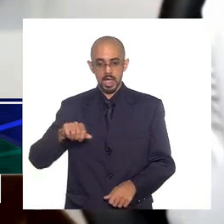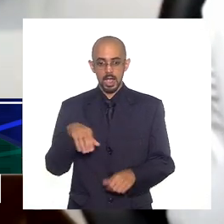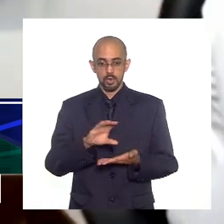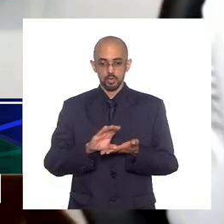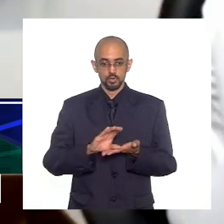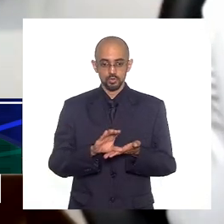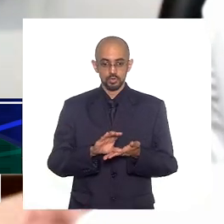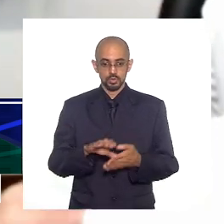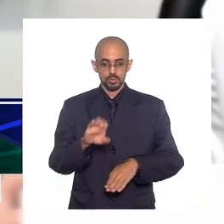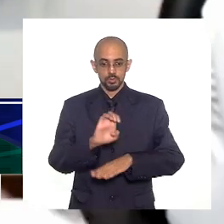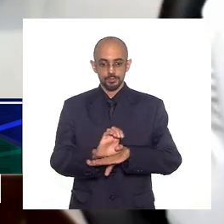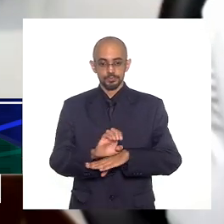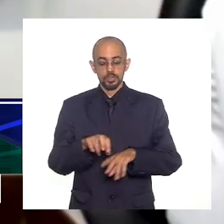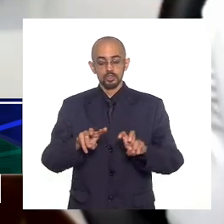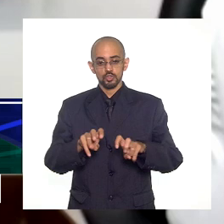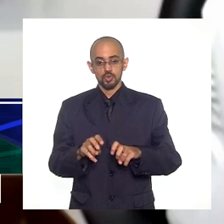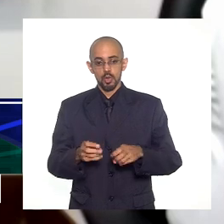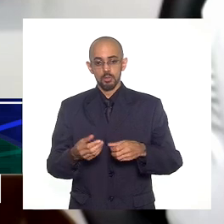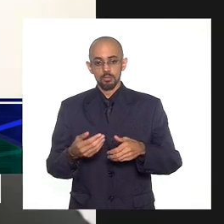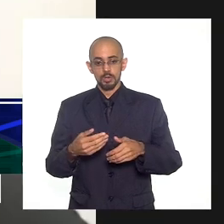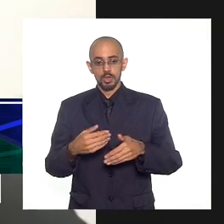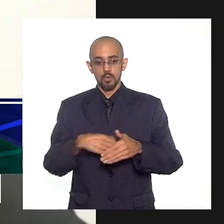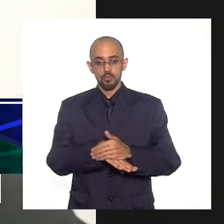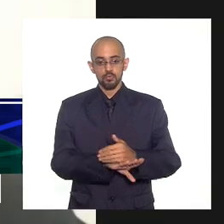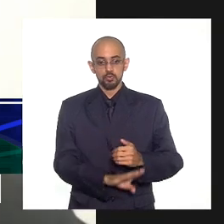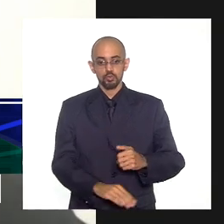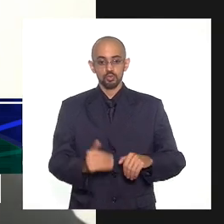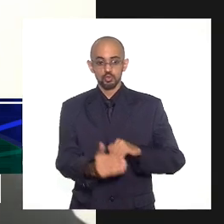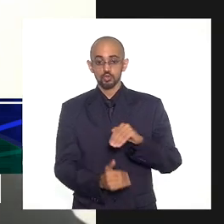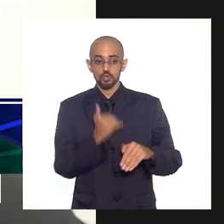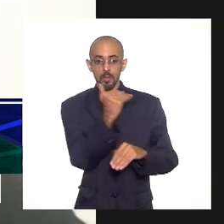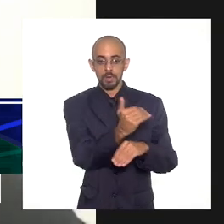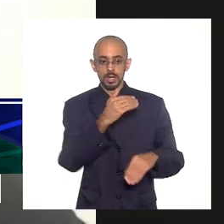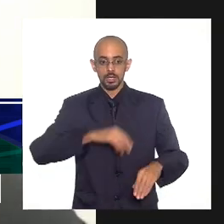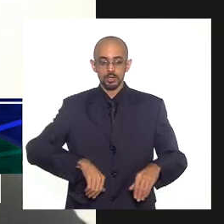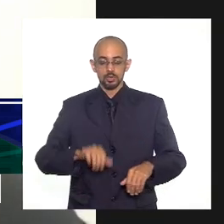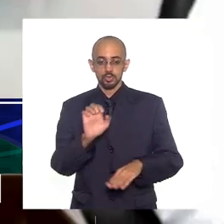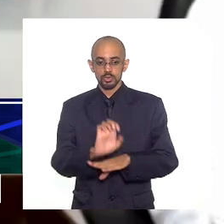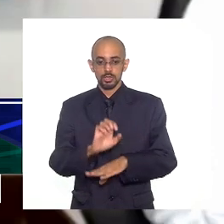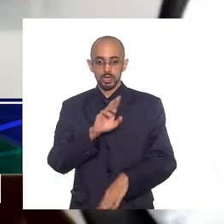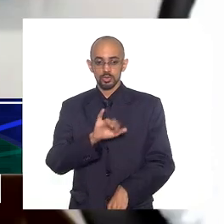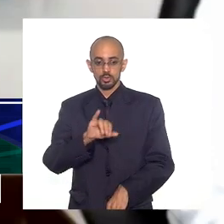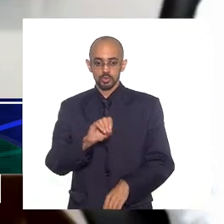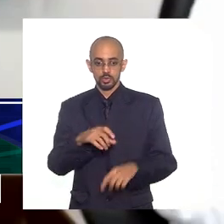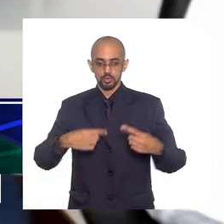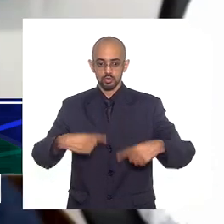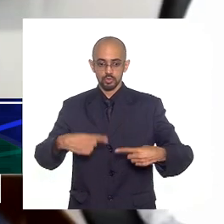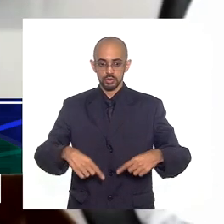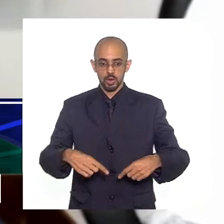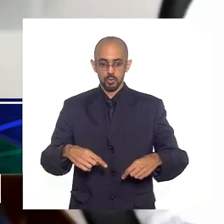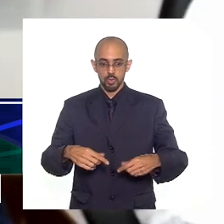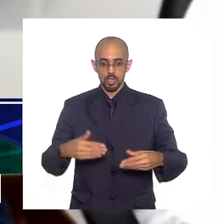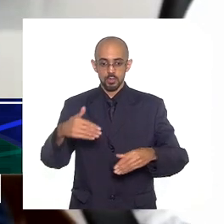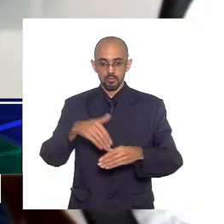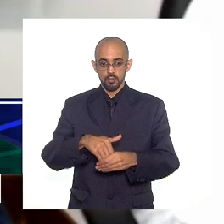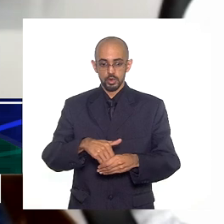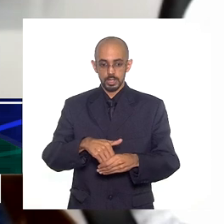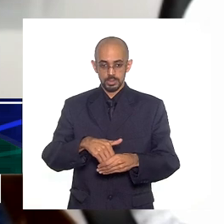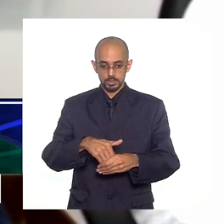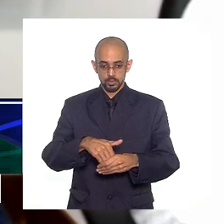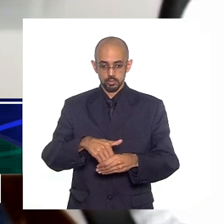Fundo Soberano do Estado do Rio de Janeiro. Em discussão. Não vem que queira discutir, encerra a discussão em votação. Tem que